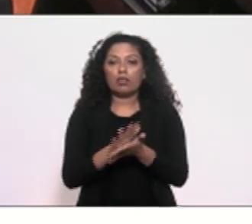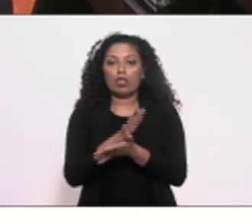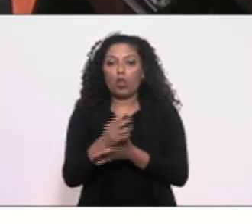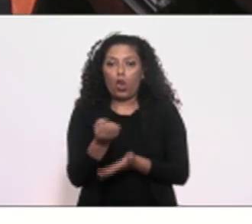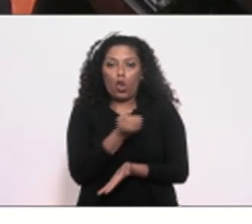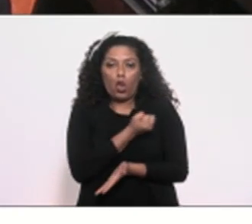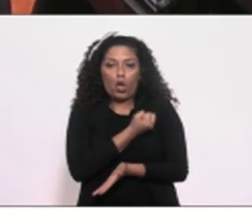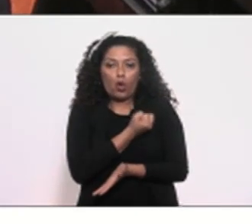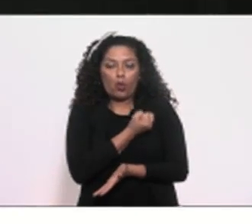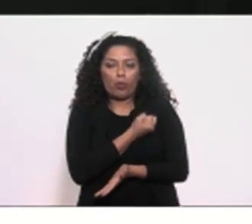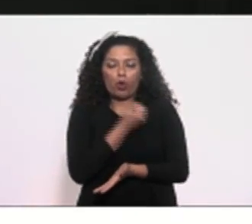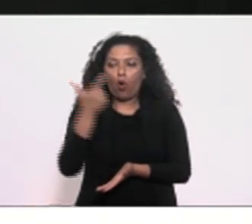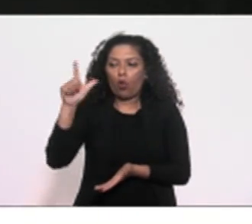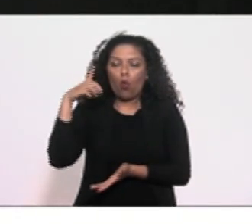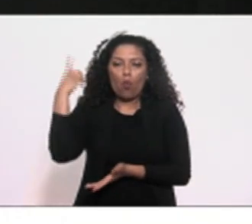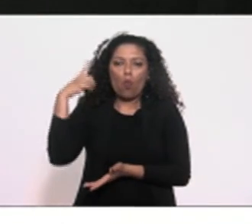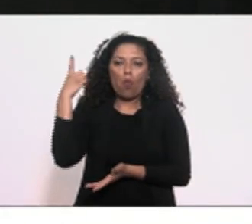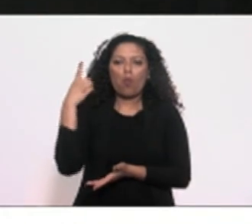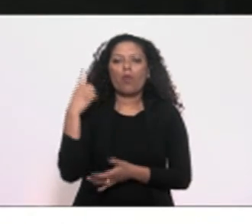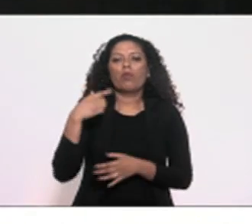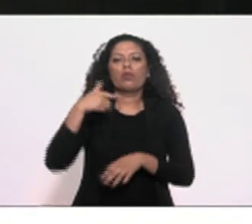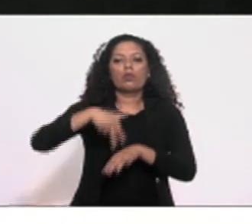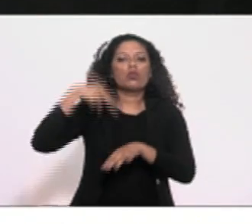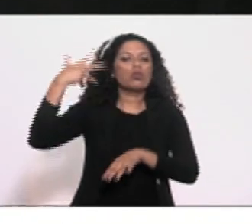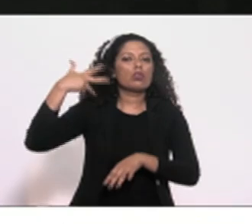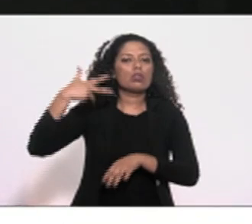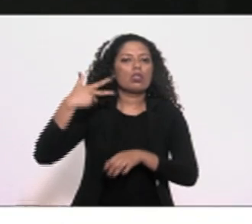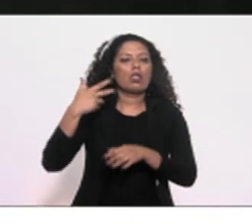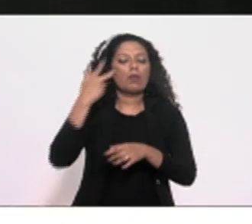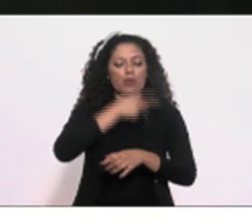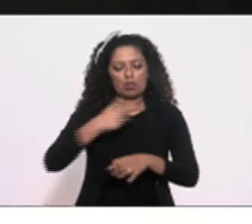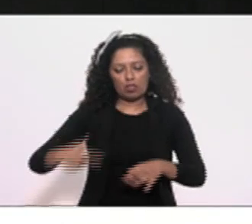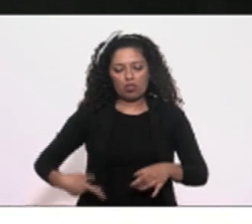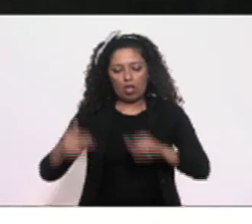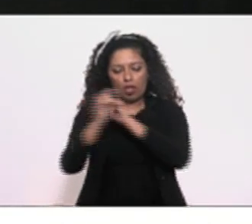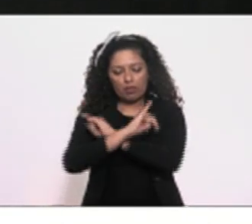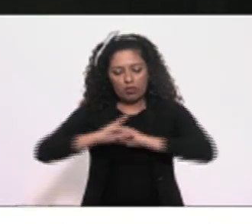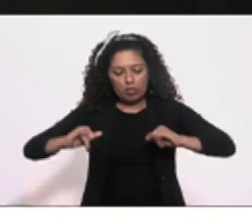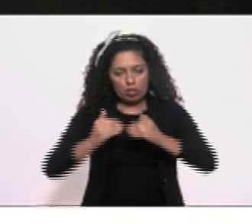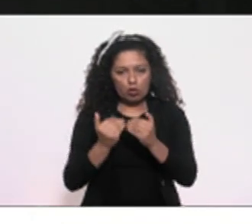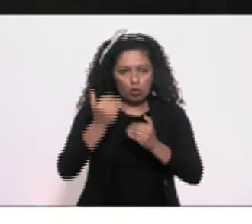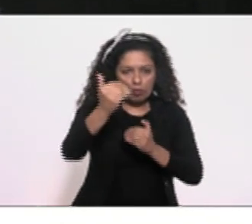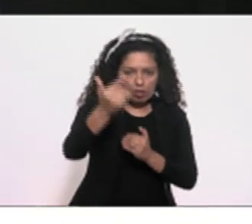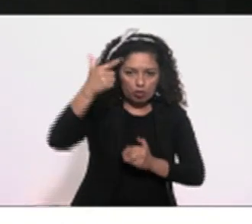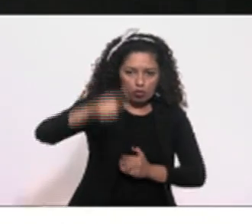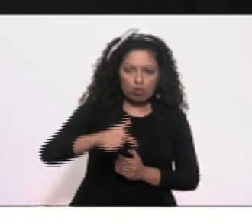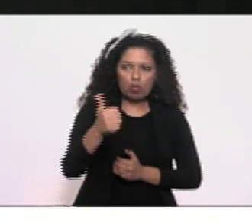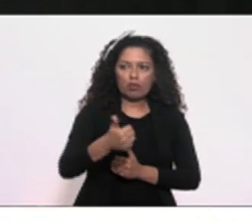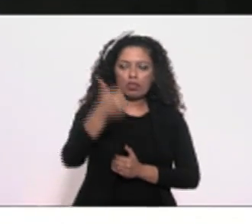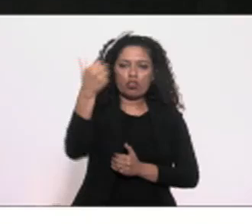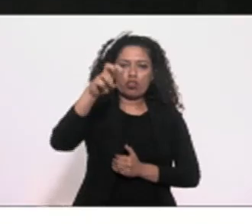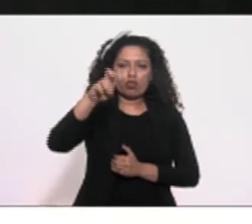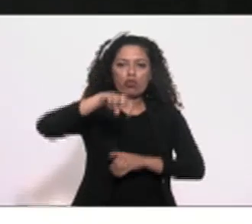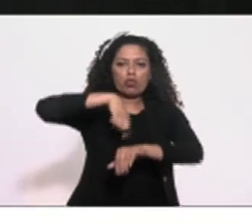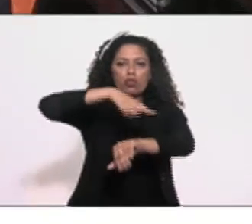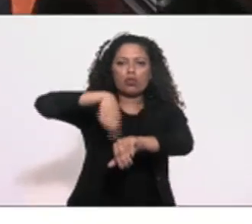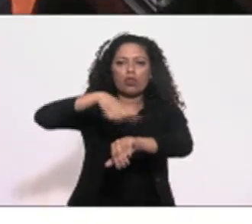havendo mais deputados inscritos, a presidência suspende a sessão, reiniciaremos às 15h.